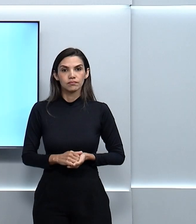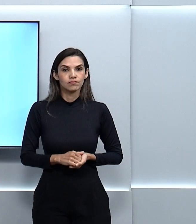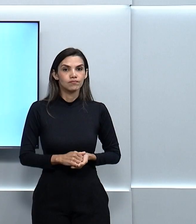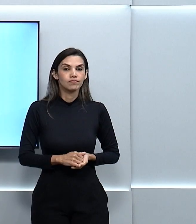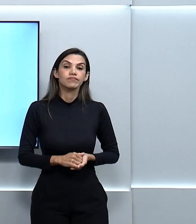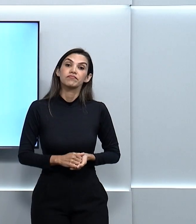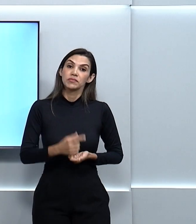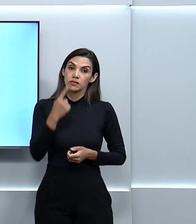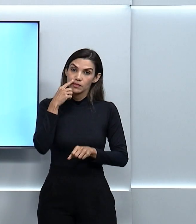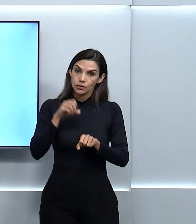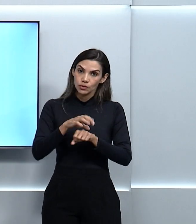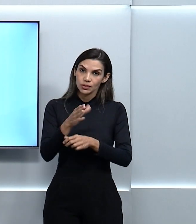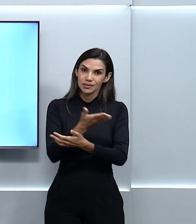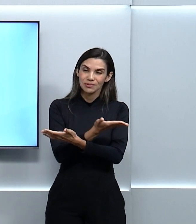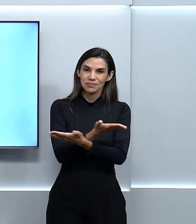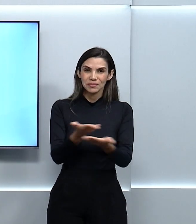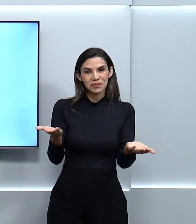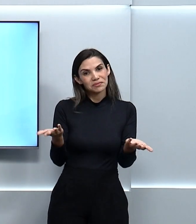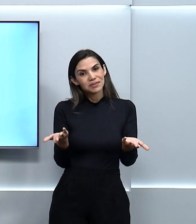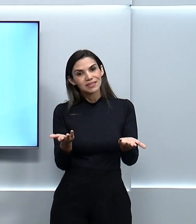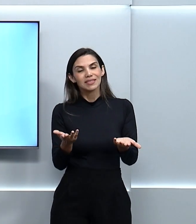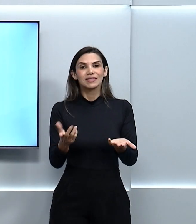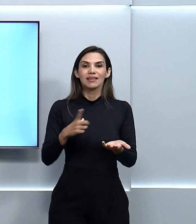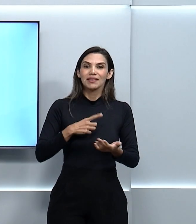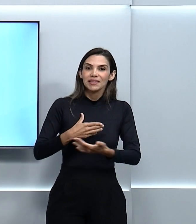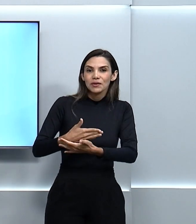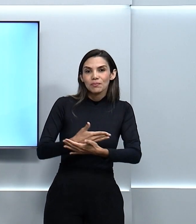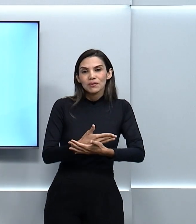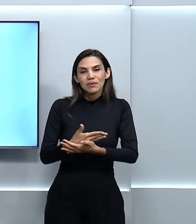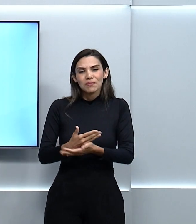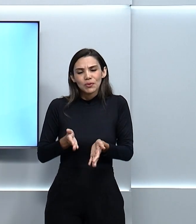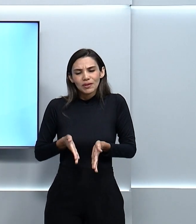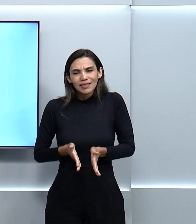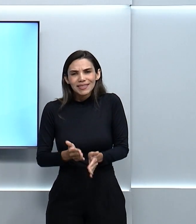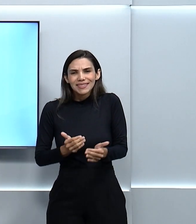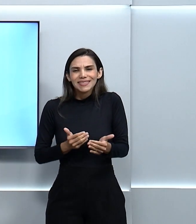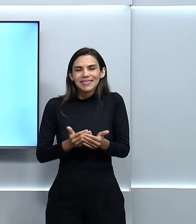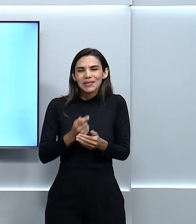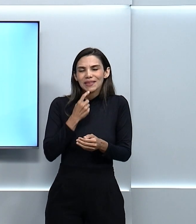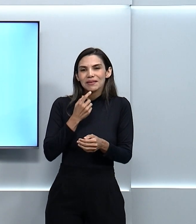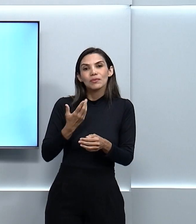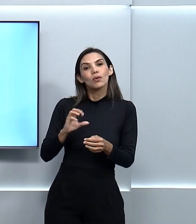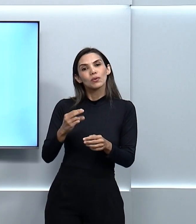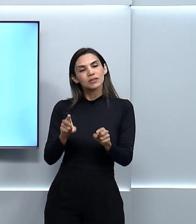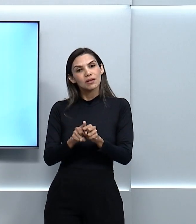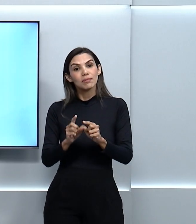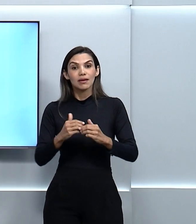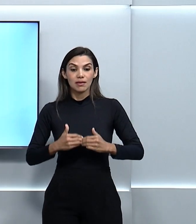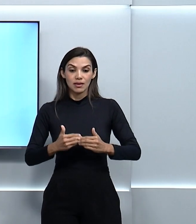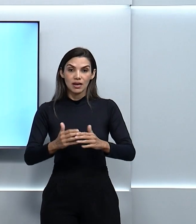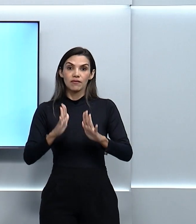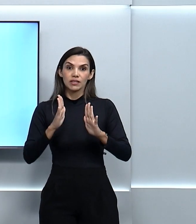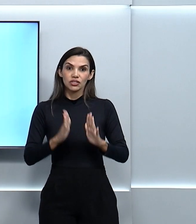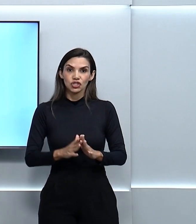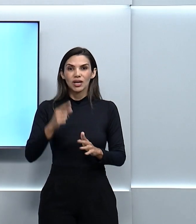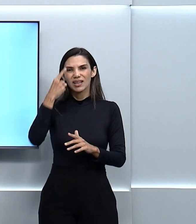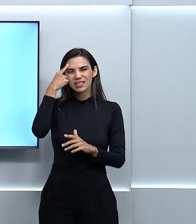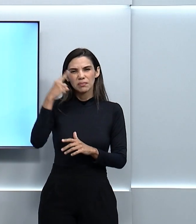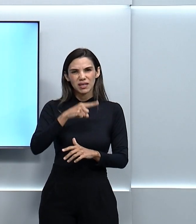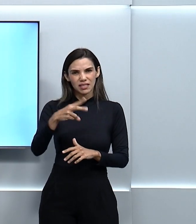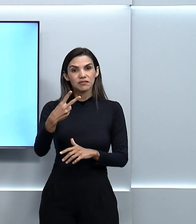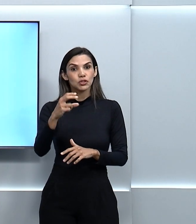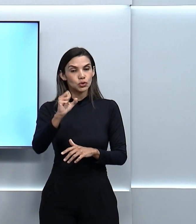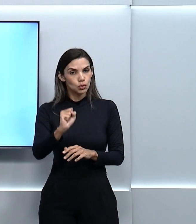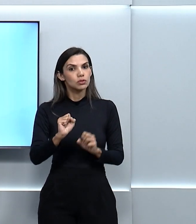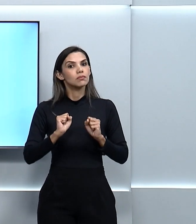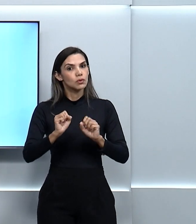Fica aí a dica então para você, que tem um neném recém-nascido ou que está grávida aí a partir das semanas indicadas na